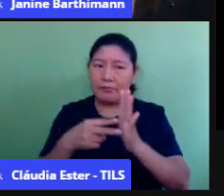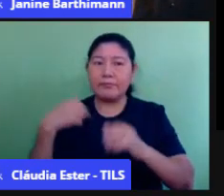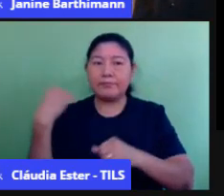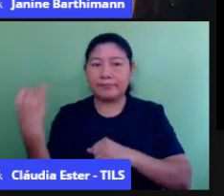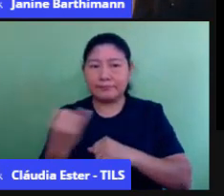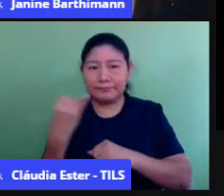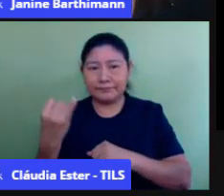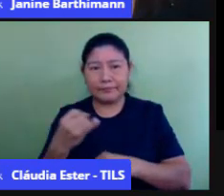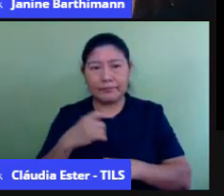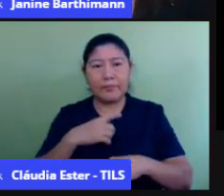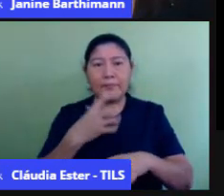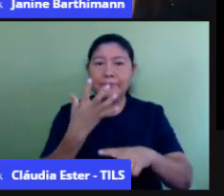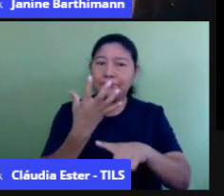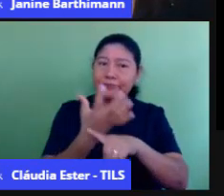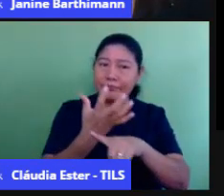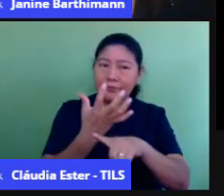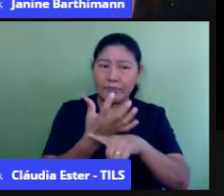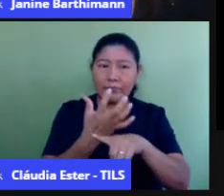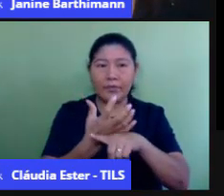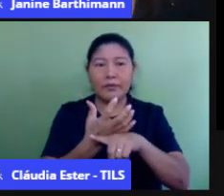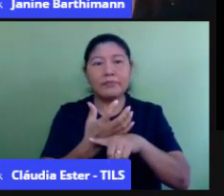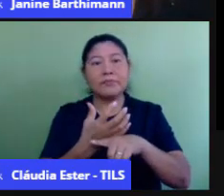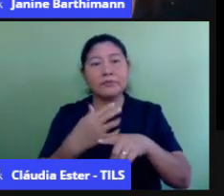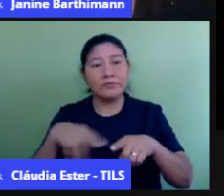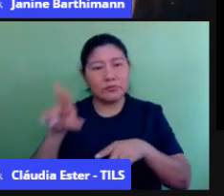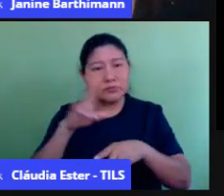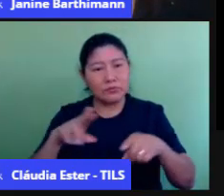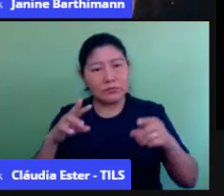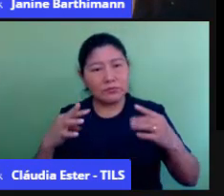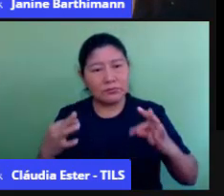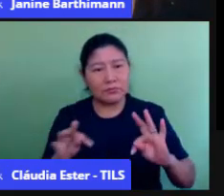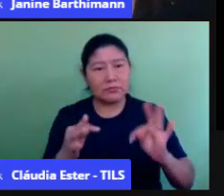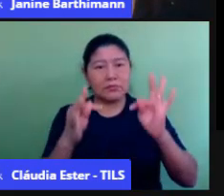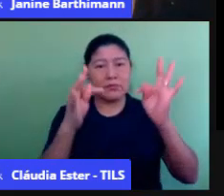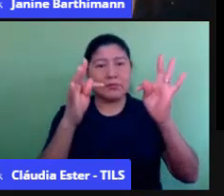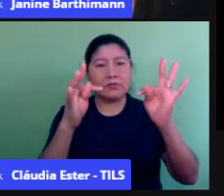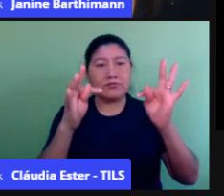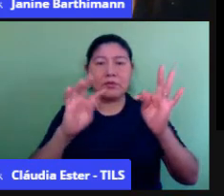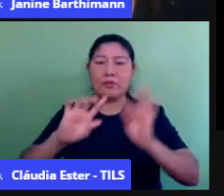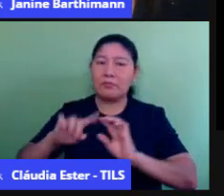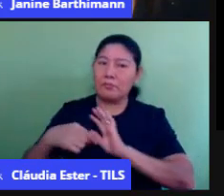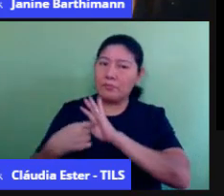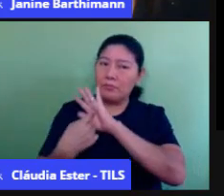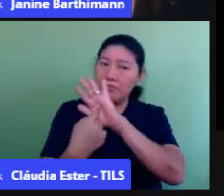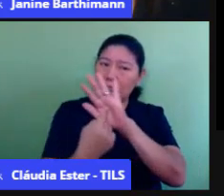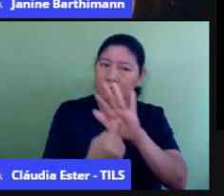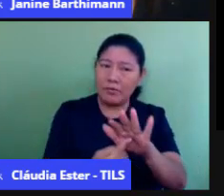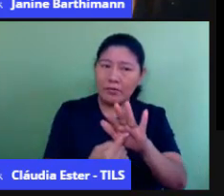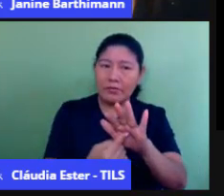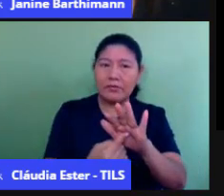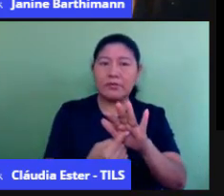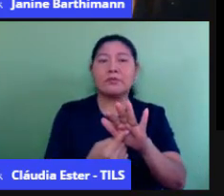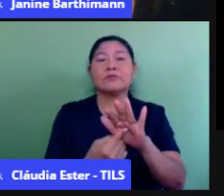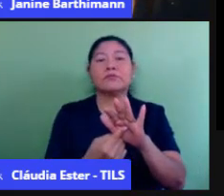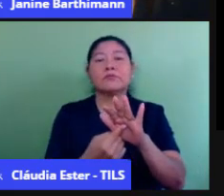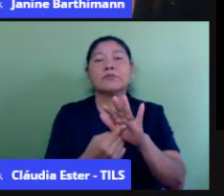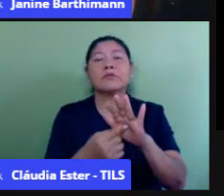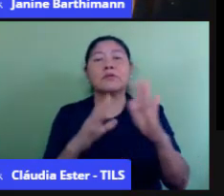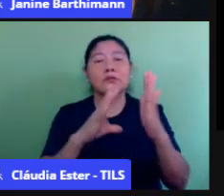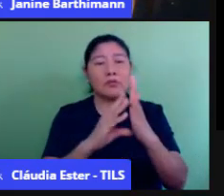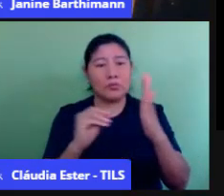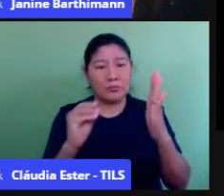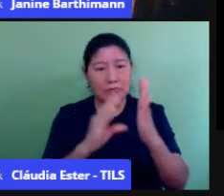de tempos, espaços e tecnologias digitais. Sinaliza, né, esse último modelo